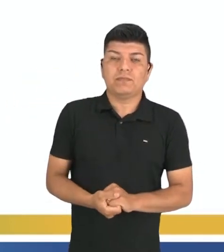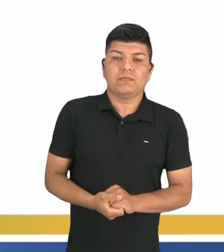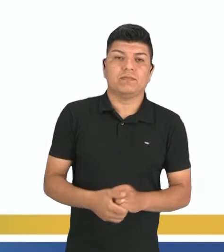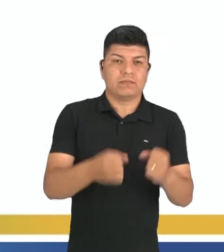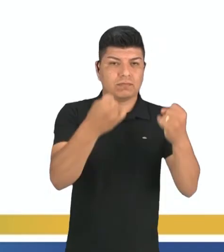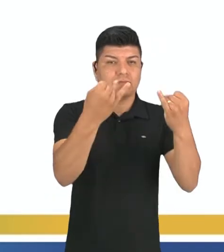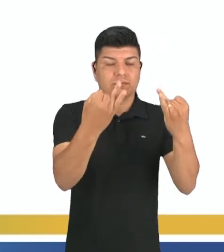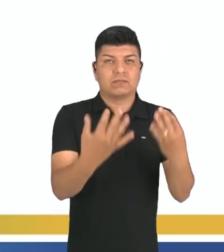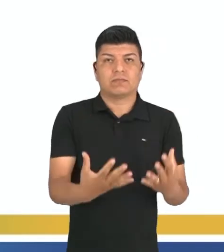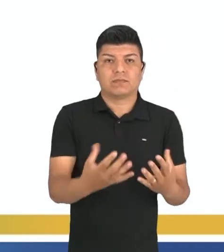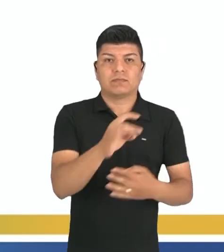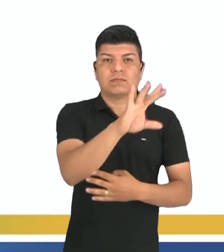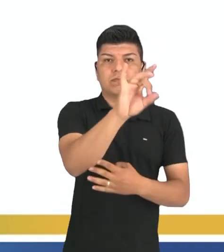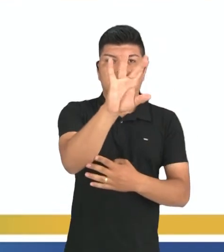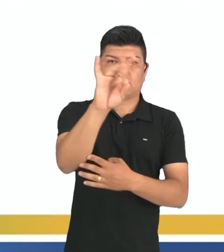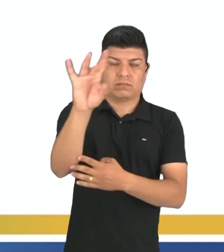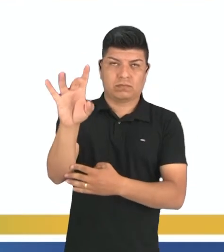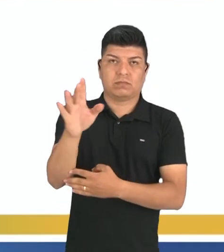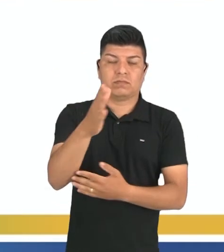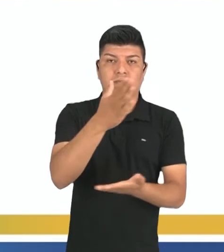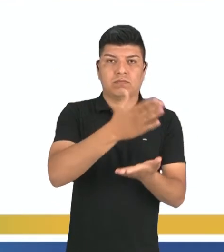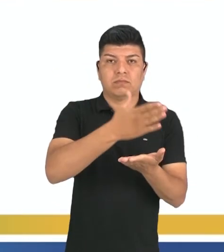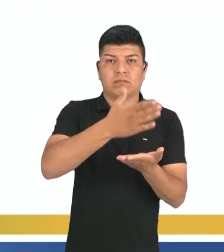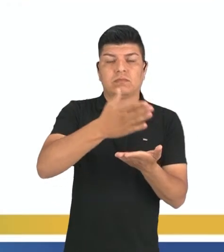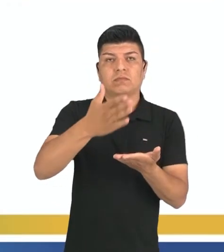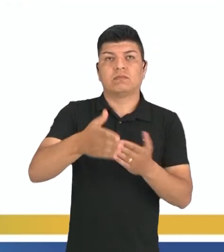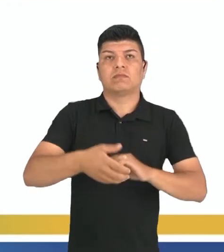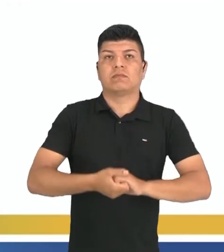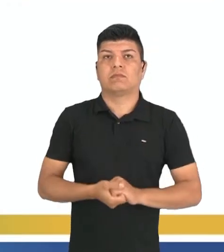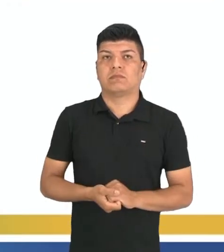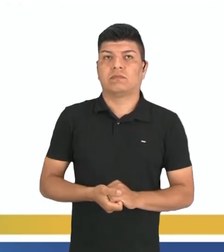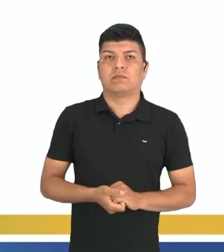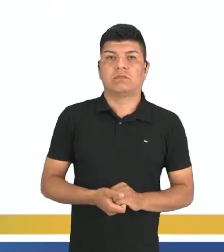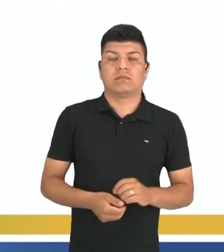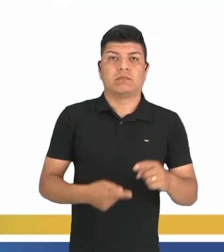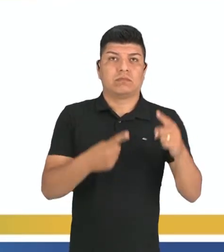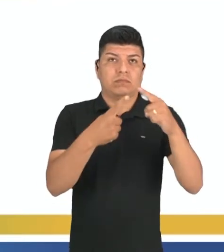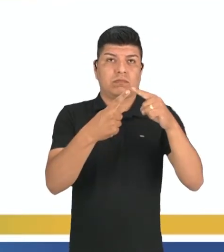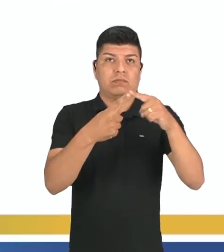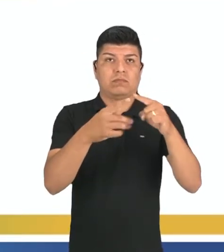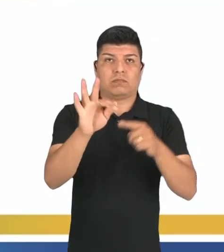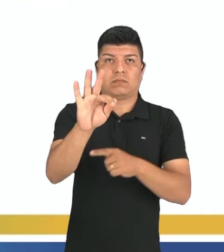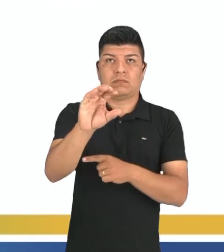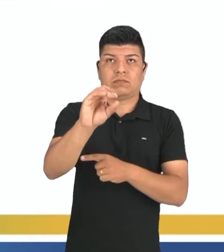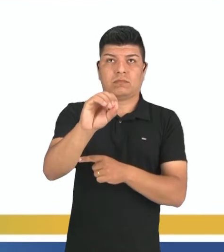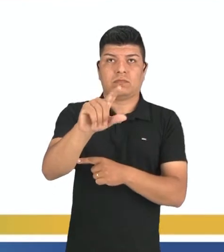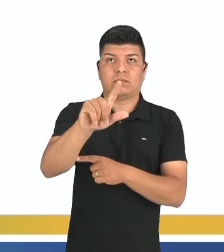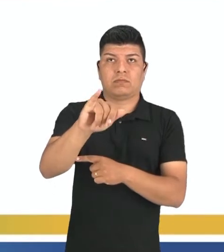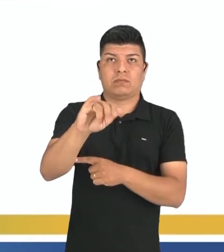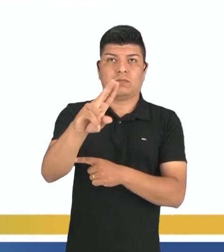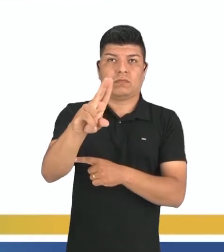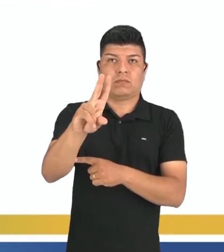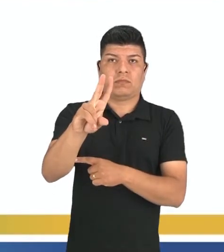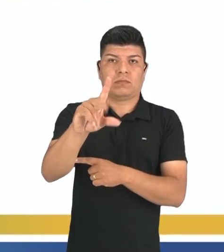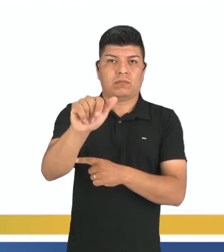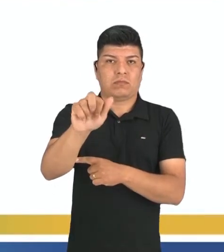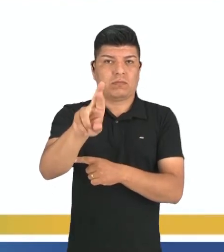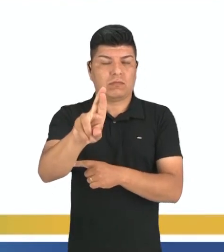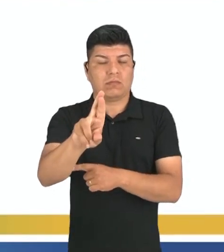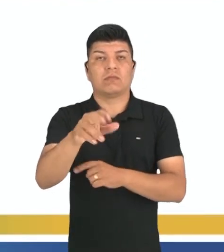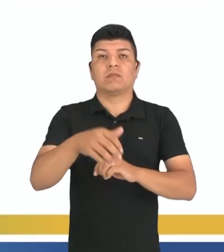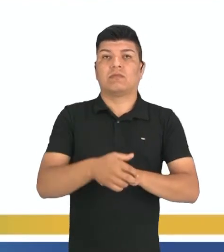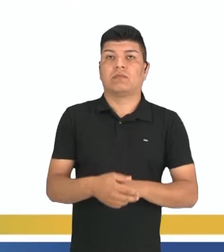um pouquinho de cada uma dessas fases. Começando pela fase folicular, observem ali na imagem. Essa